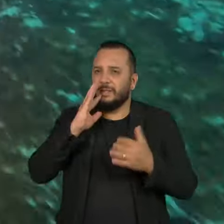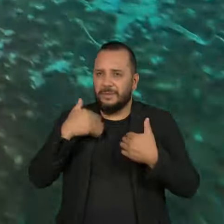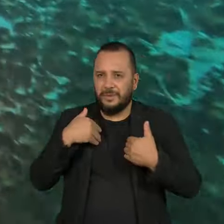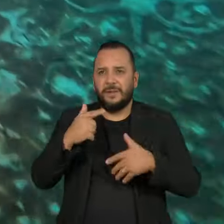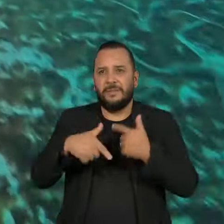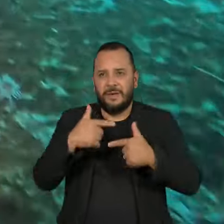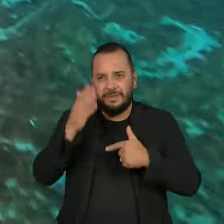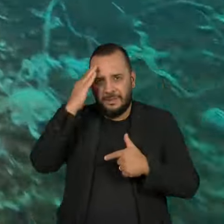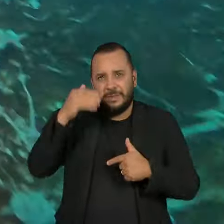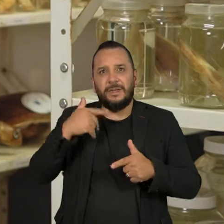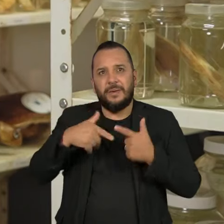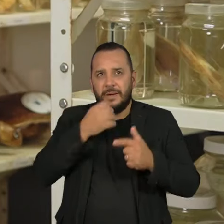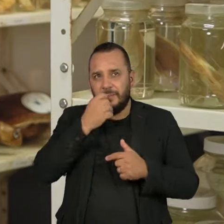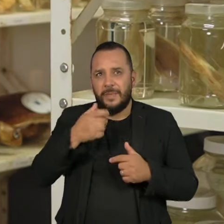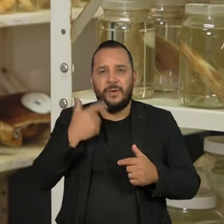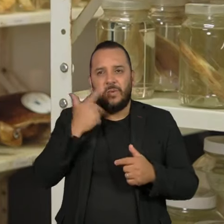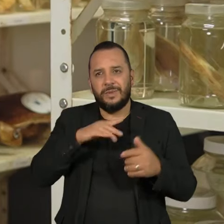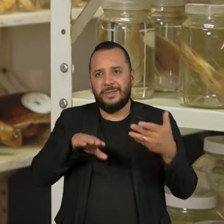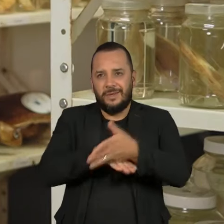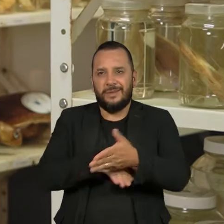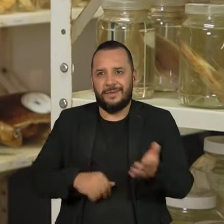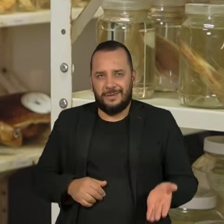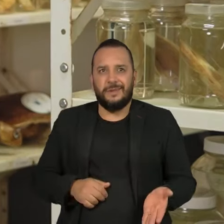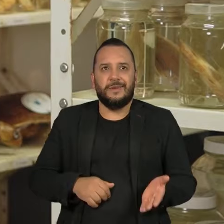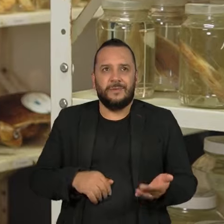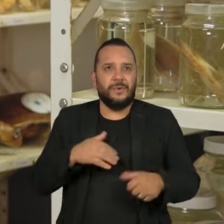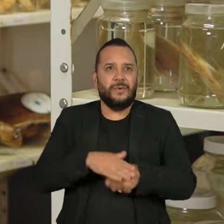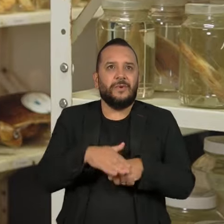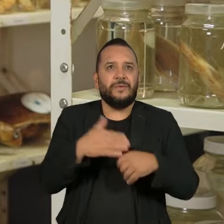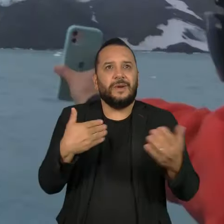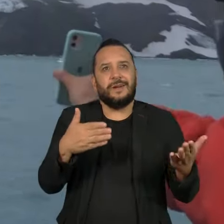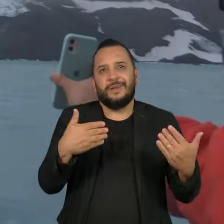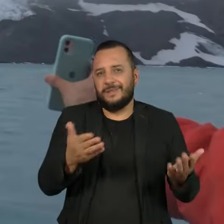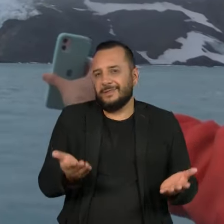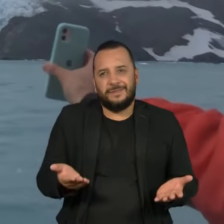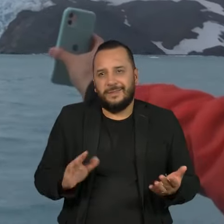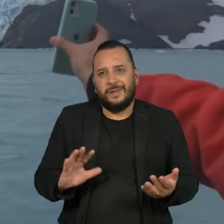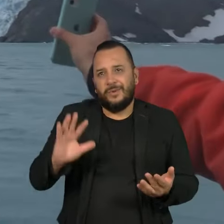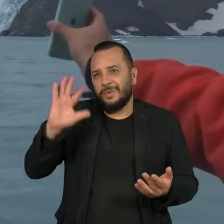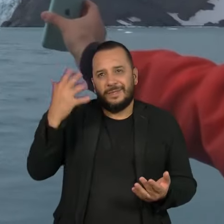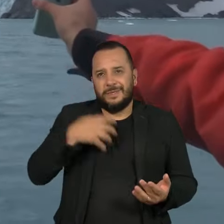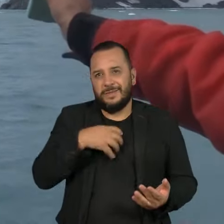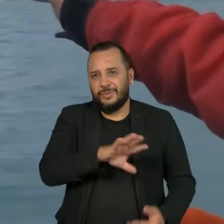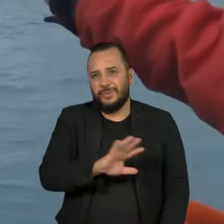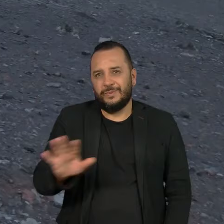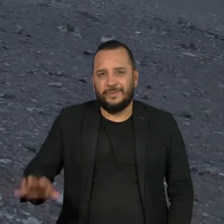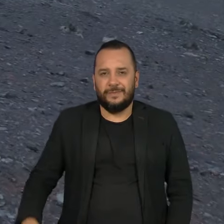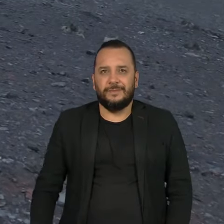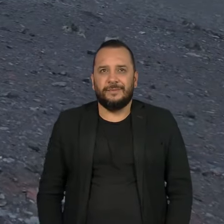bem, e aí ele deixou eu entrar. Foi literalmente numa conversa mesmo, como a maioria das coisas é aqui.